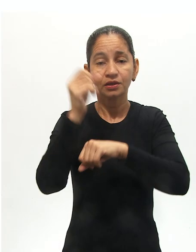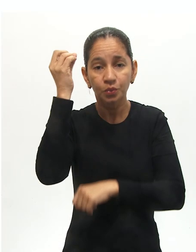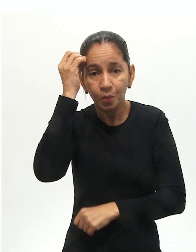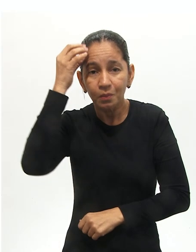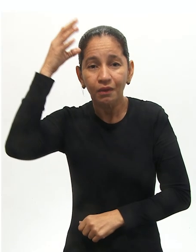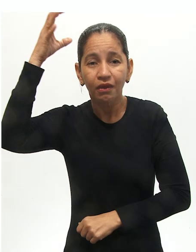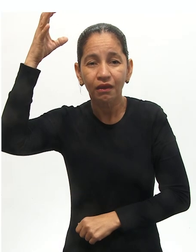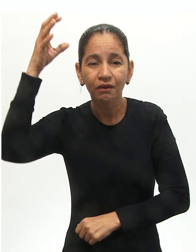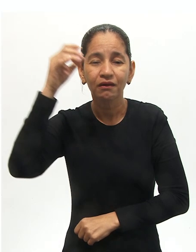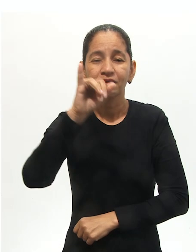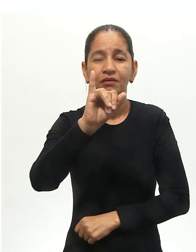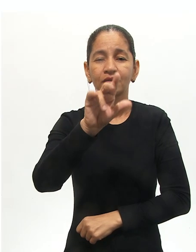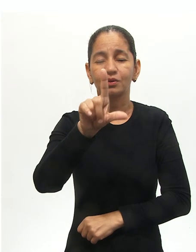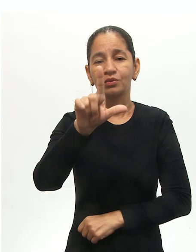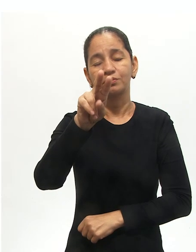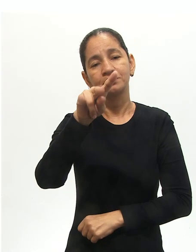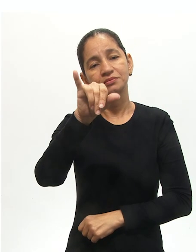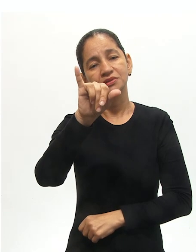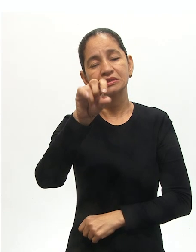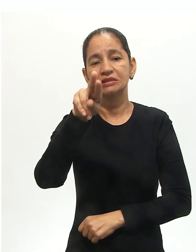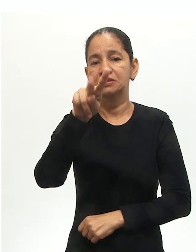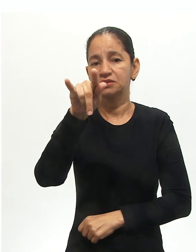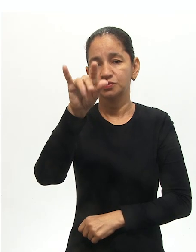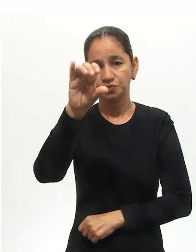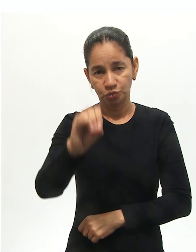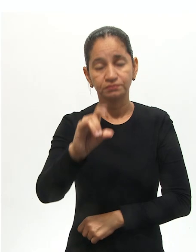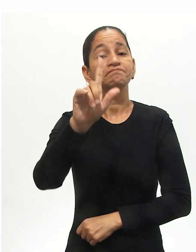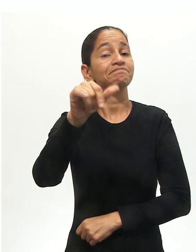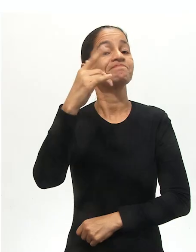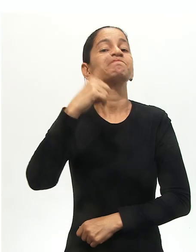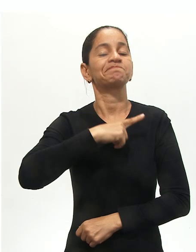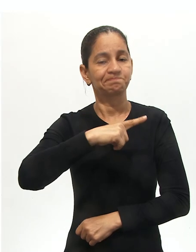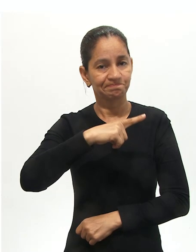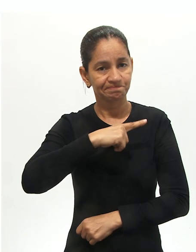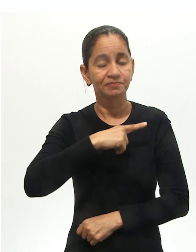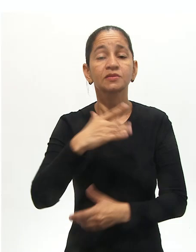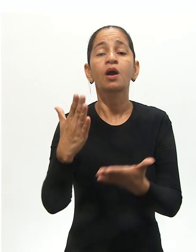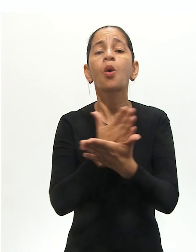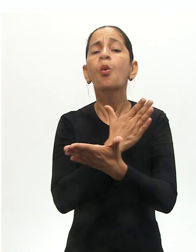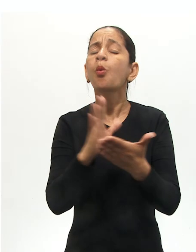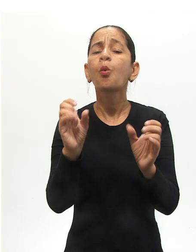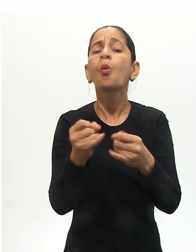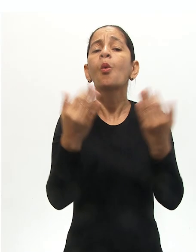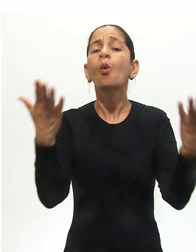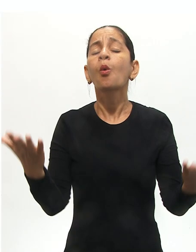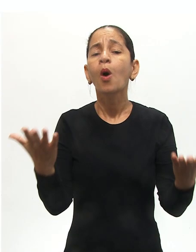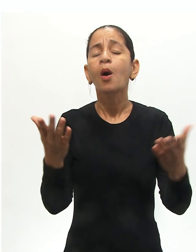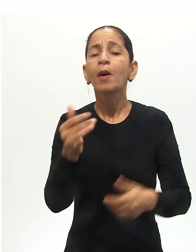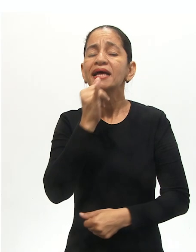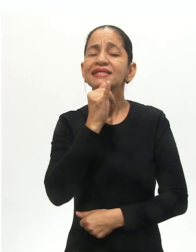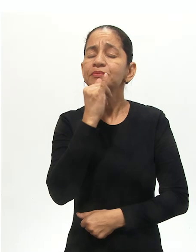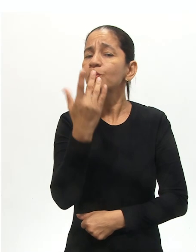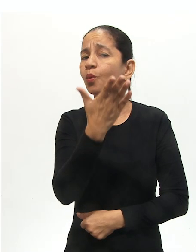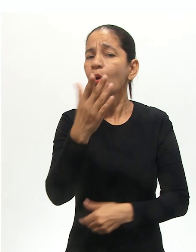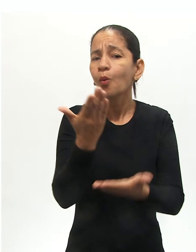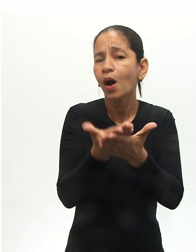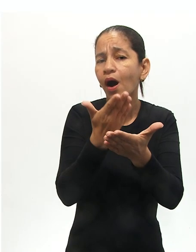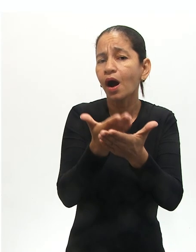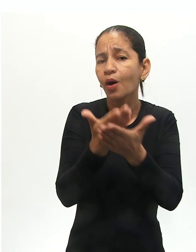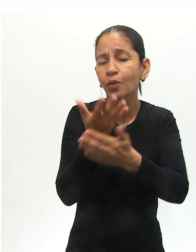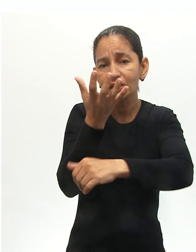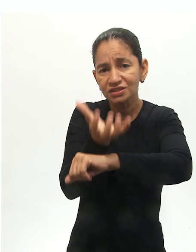iluminismo. Nesse caso, foi instituído como uma das principais inovações as aulas régias, que